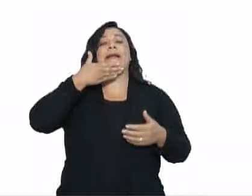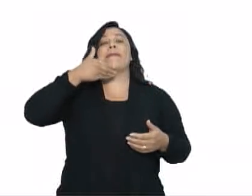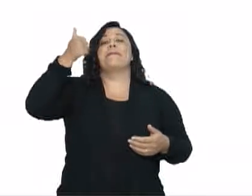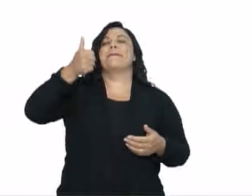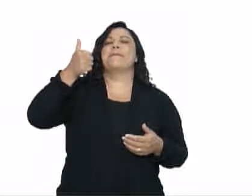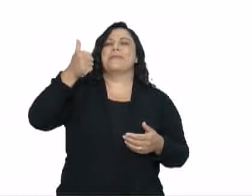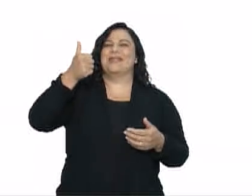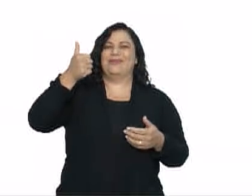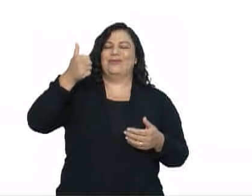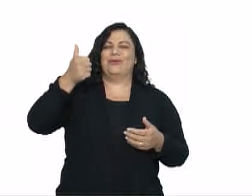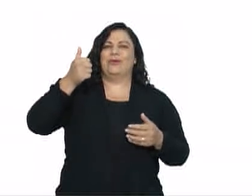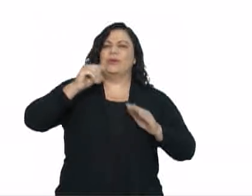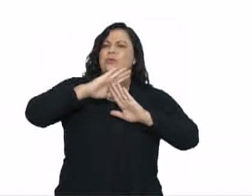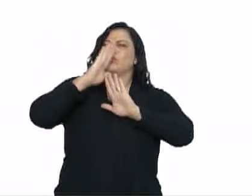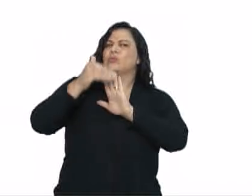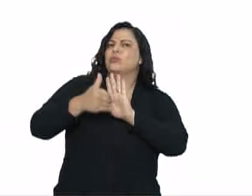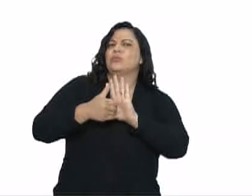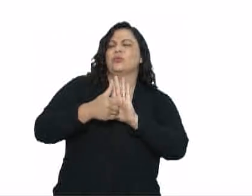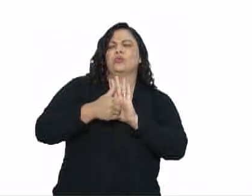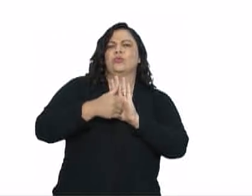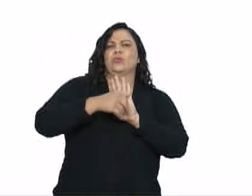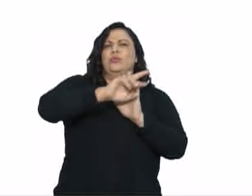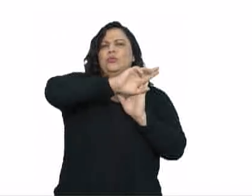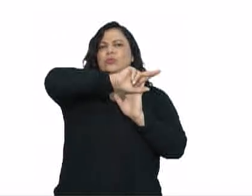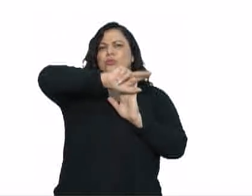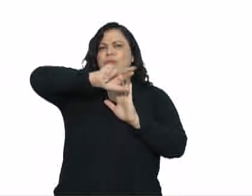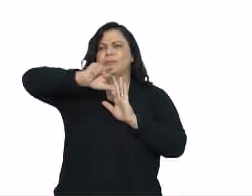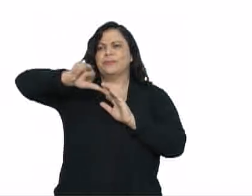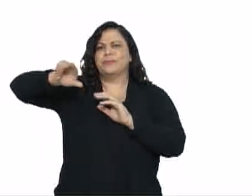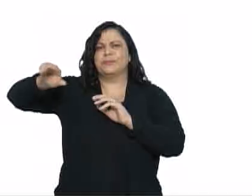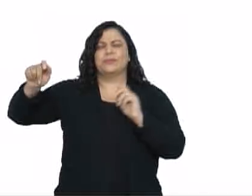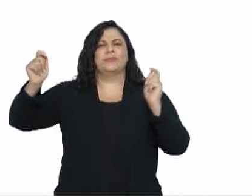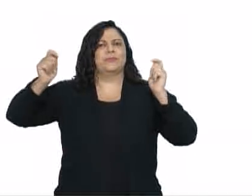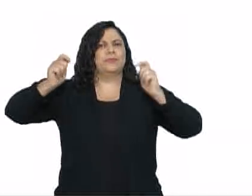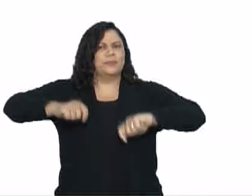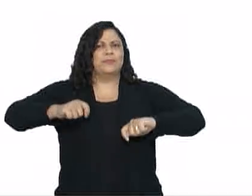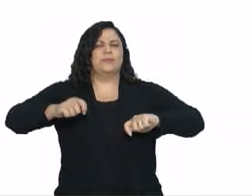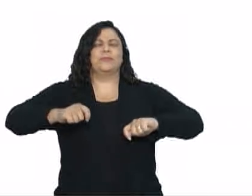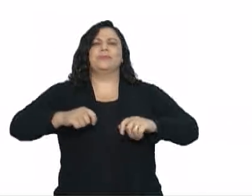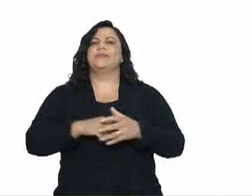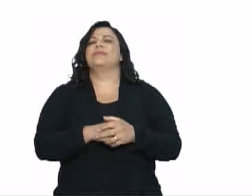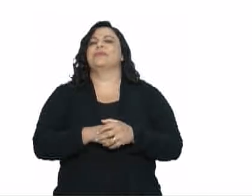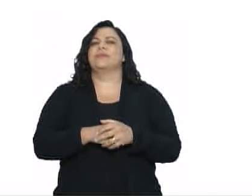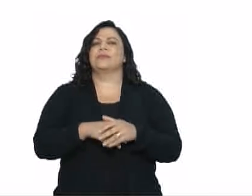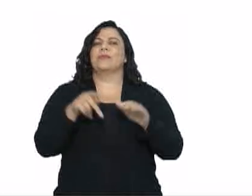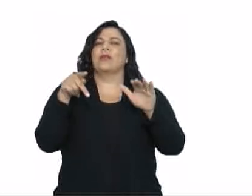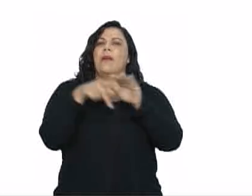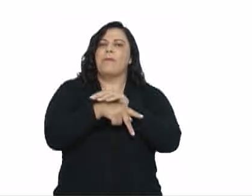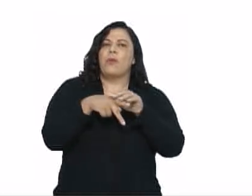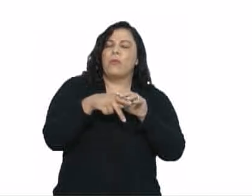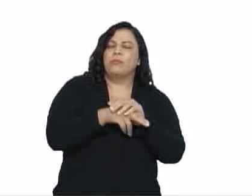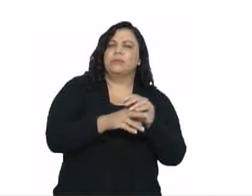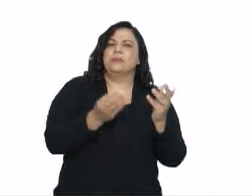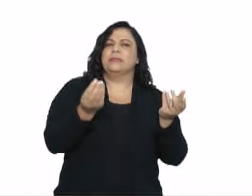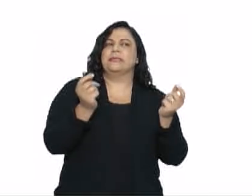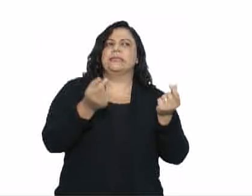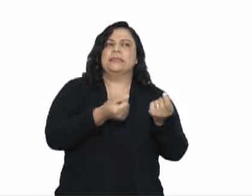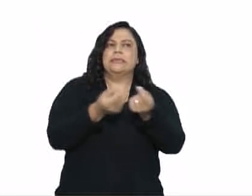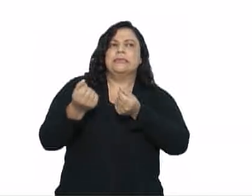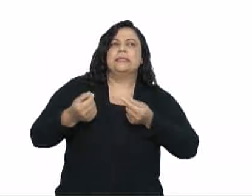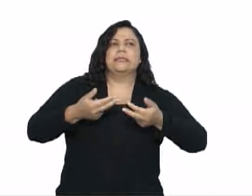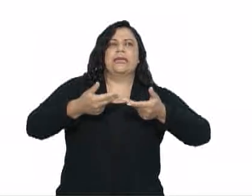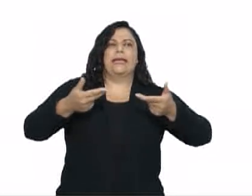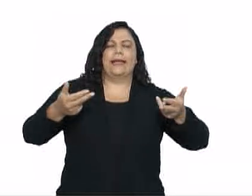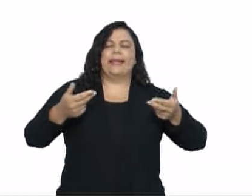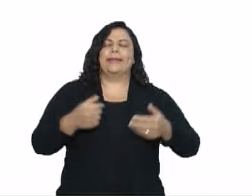em todos os pontos, né? Desde a poupança interna, como eu deixei em negrito,